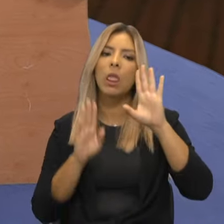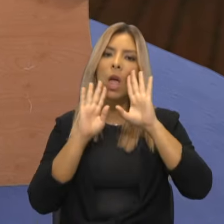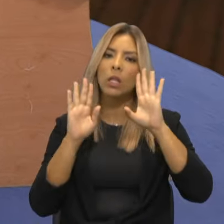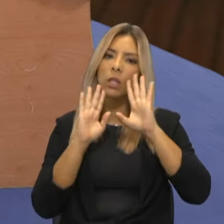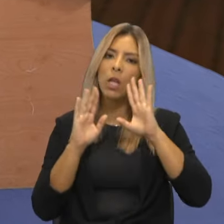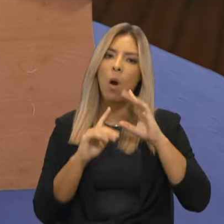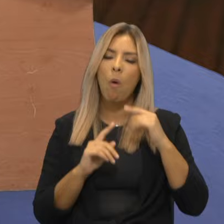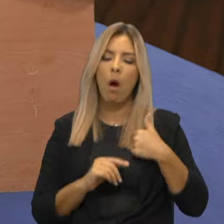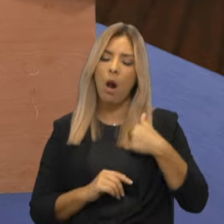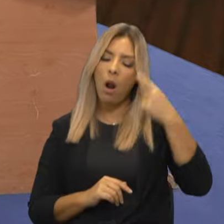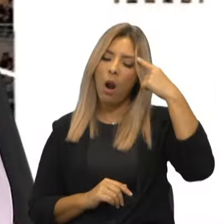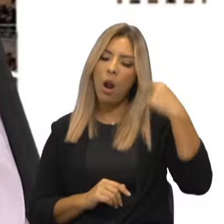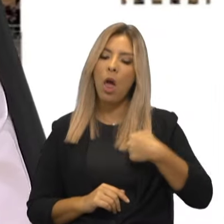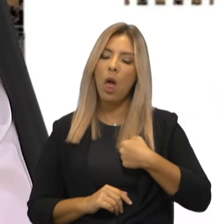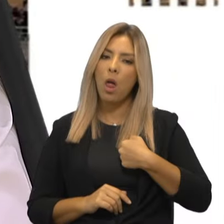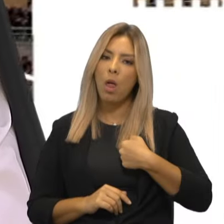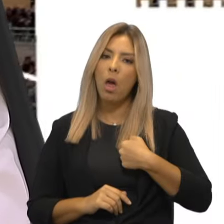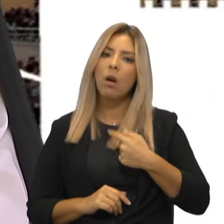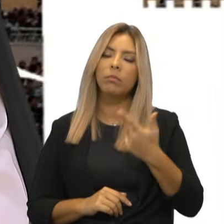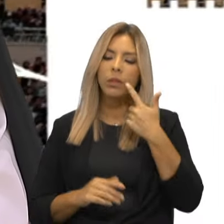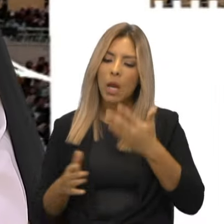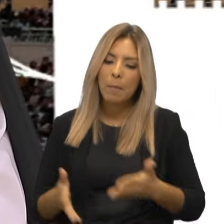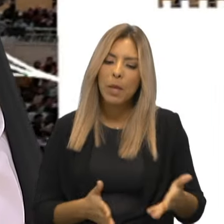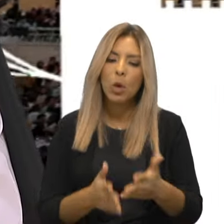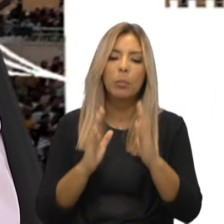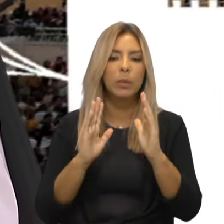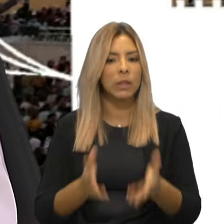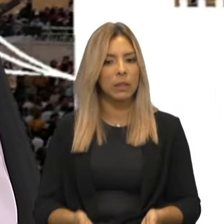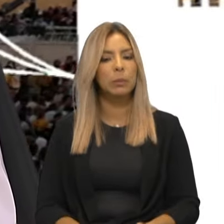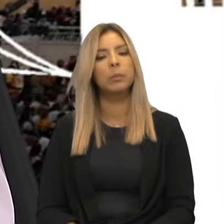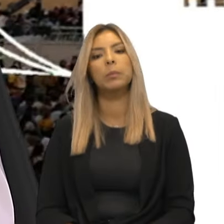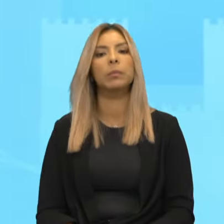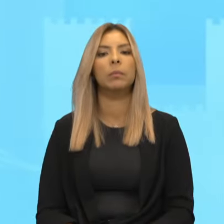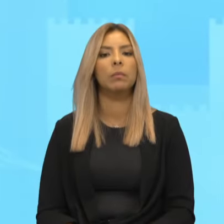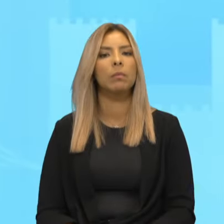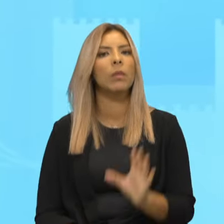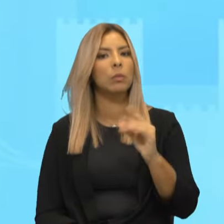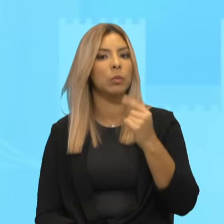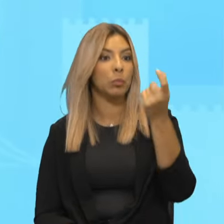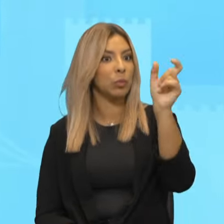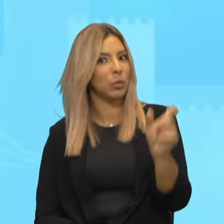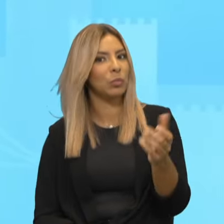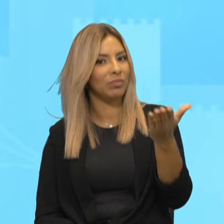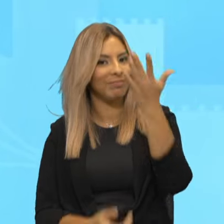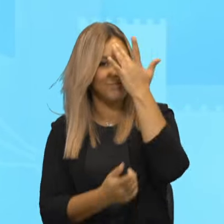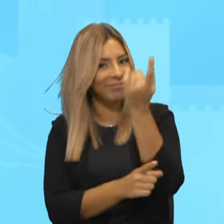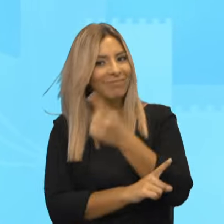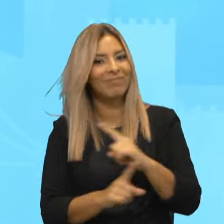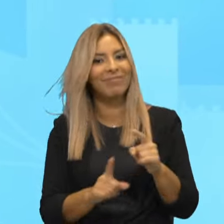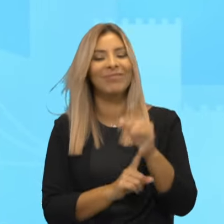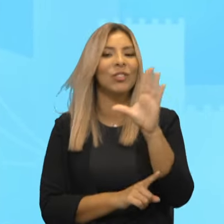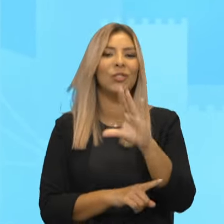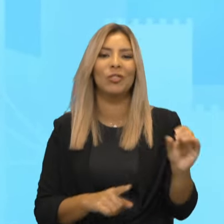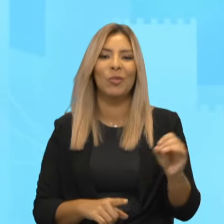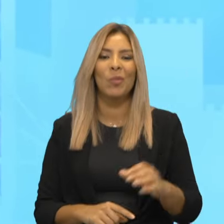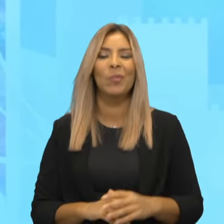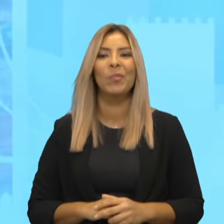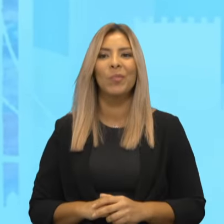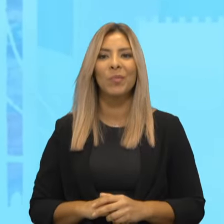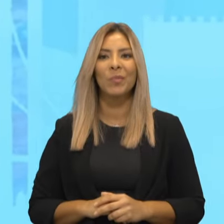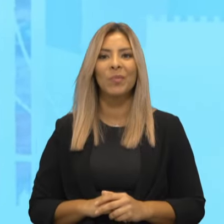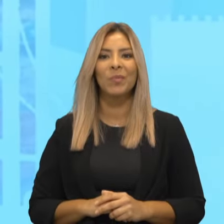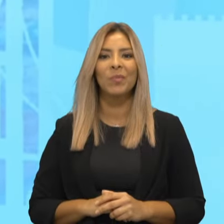irmos caminhando, fazendo esse caminho, não é? Tiramos já esta questão a limpo, temos aqui um catequista, João Pedro Santos. Como é